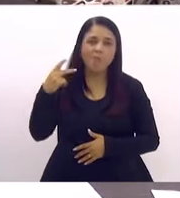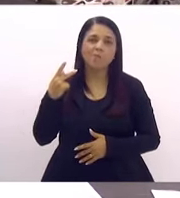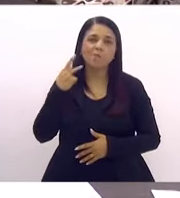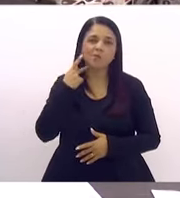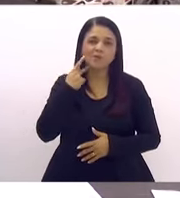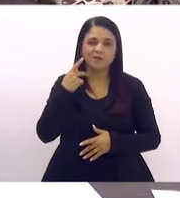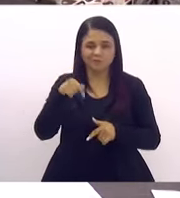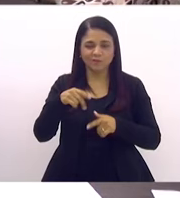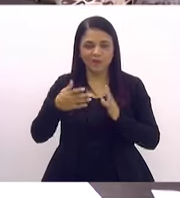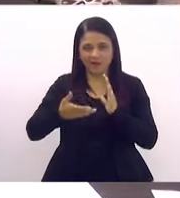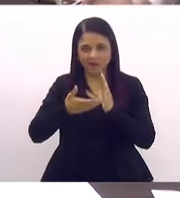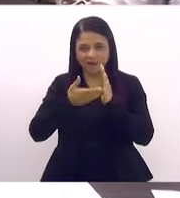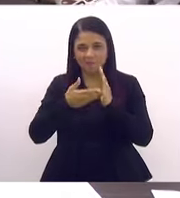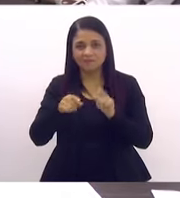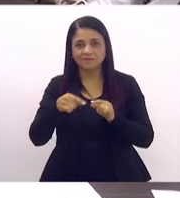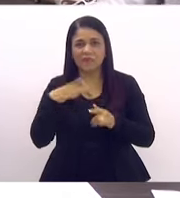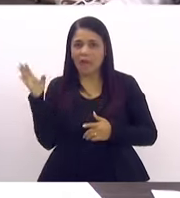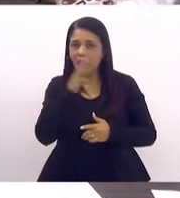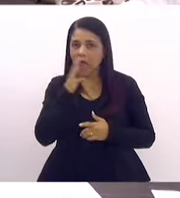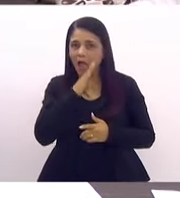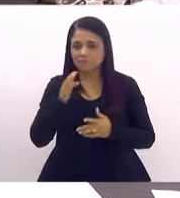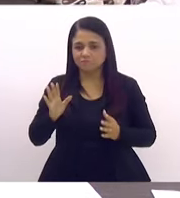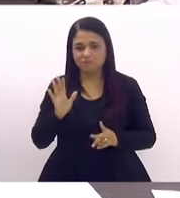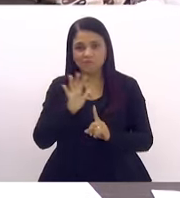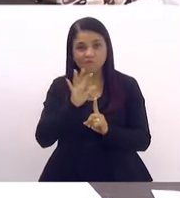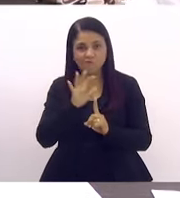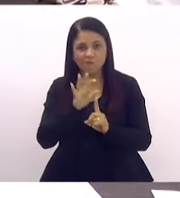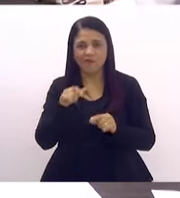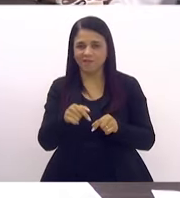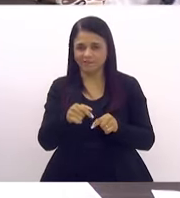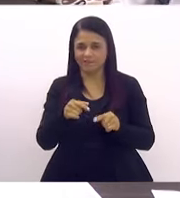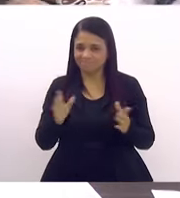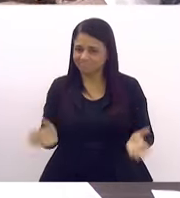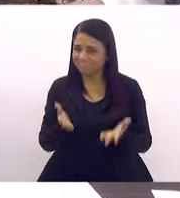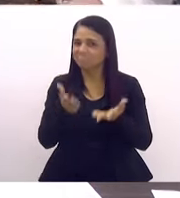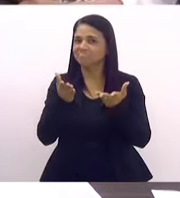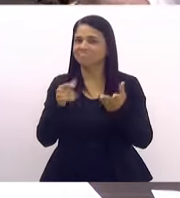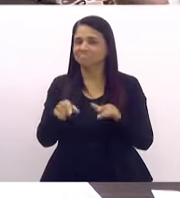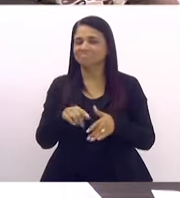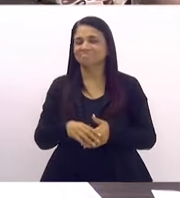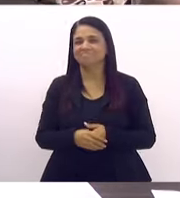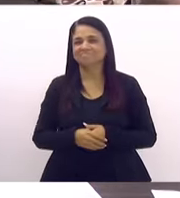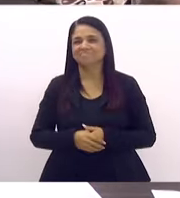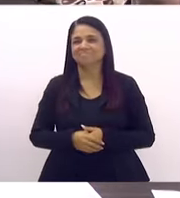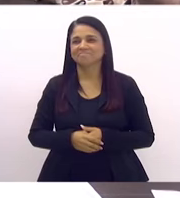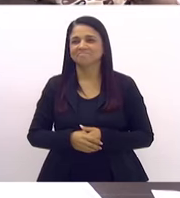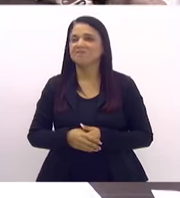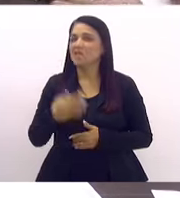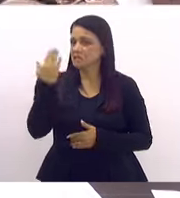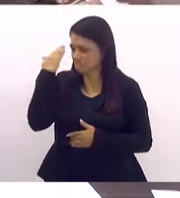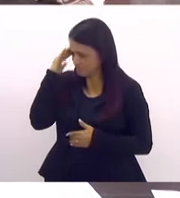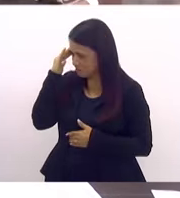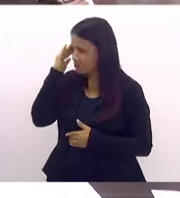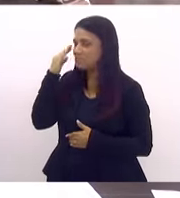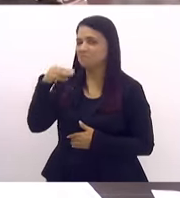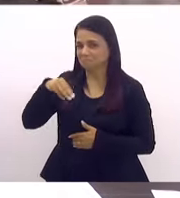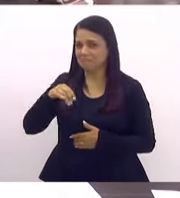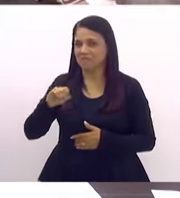fazer a coisa ser mais rápido, usar a influência de Vossa Excelência. Entendeu, deputado Mink? Entendido. Só